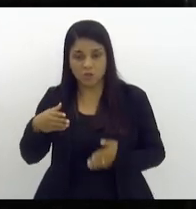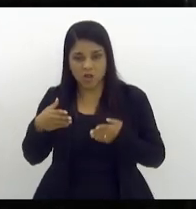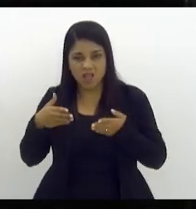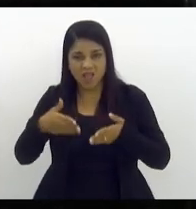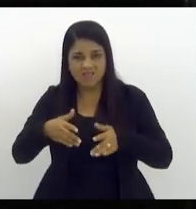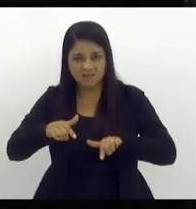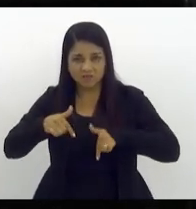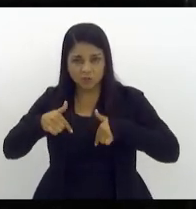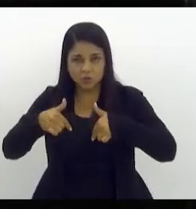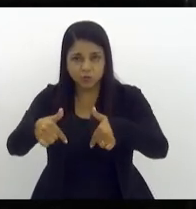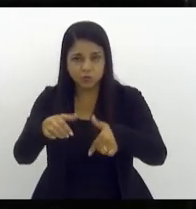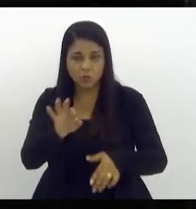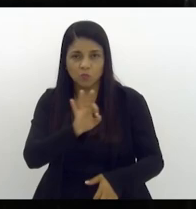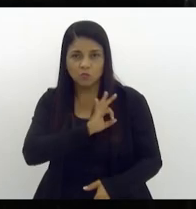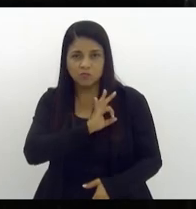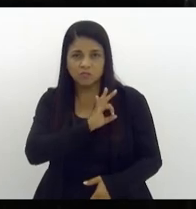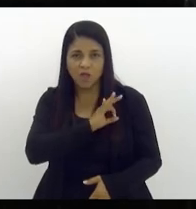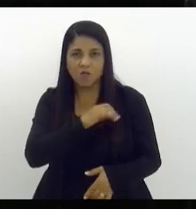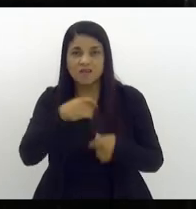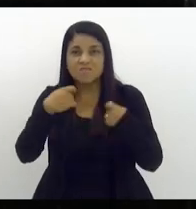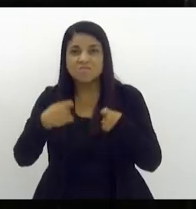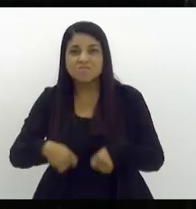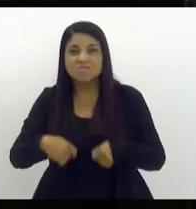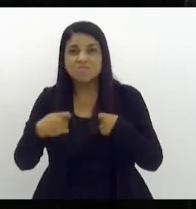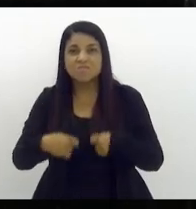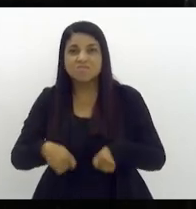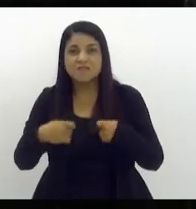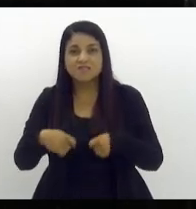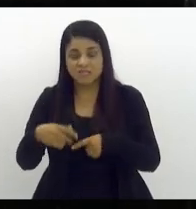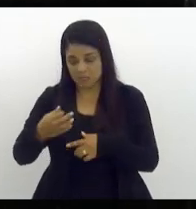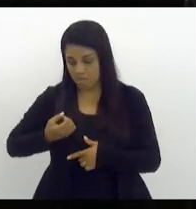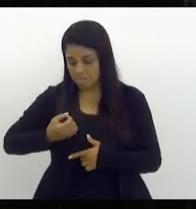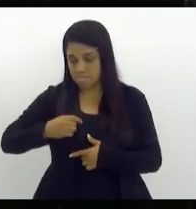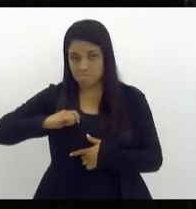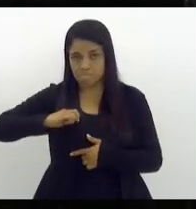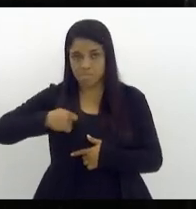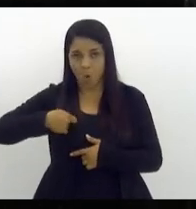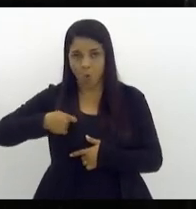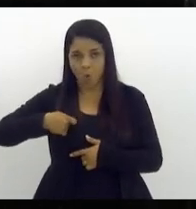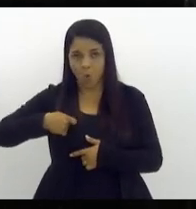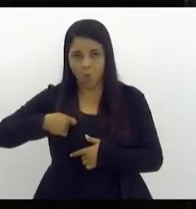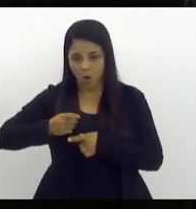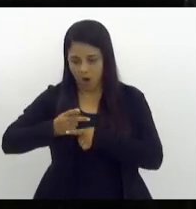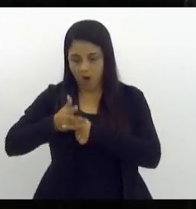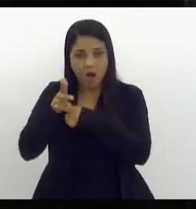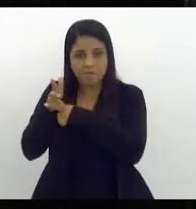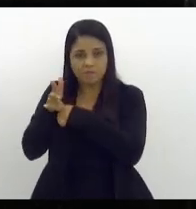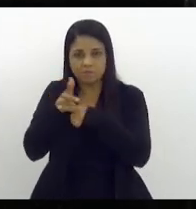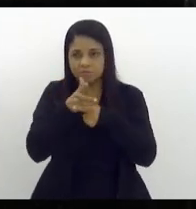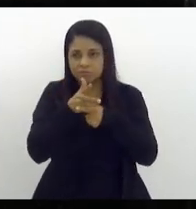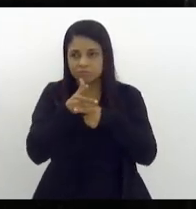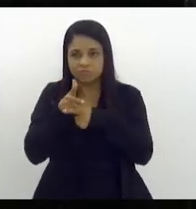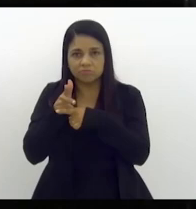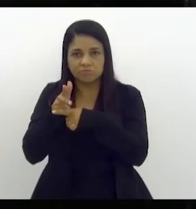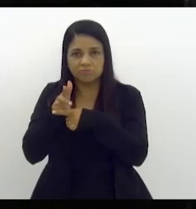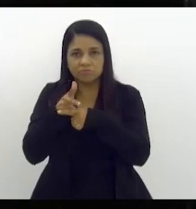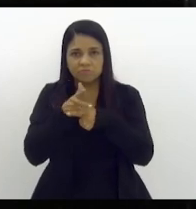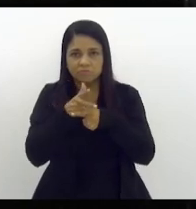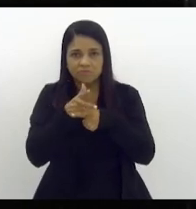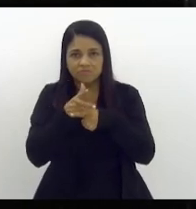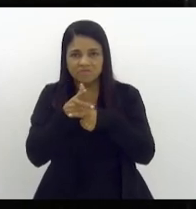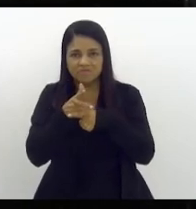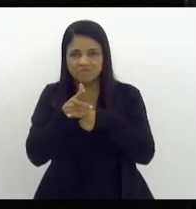ocorrência, ele tem que acionar a câmera. Vocês têm noção do que é você